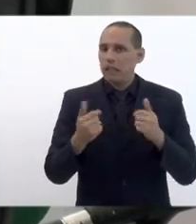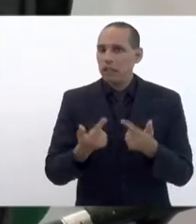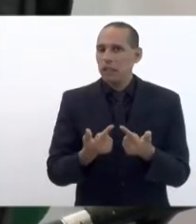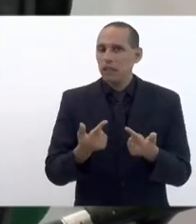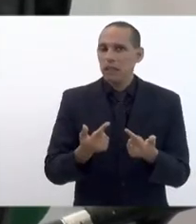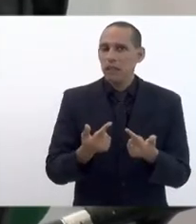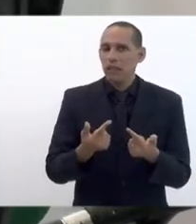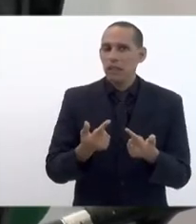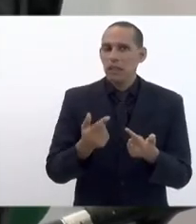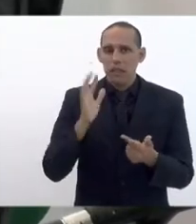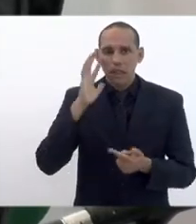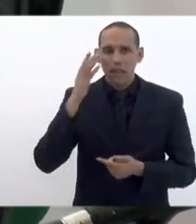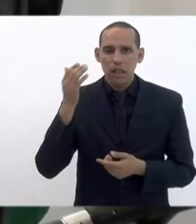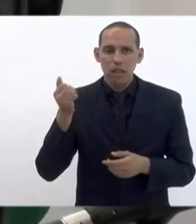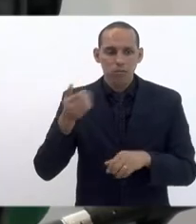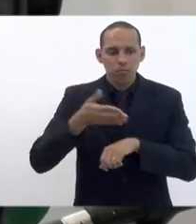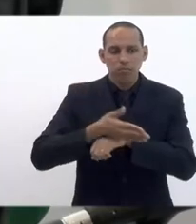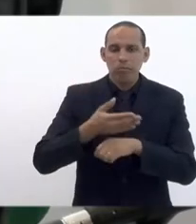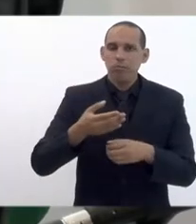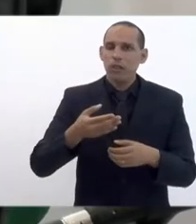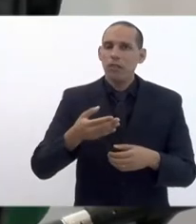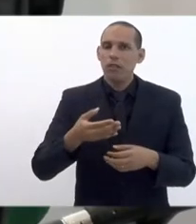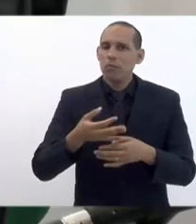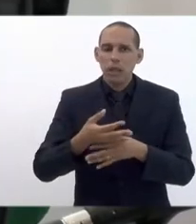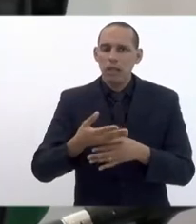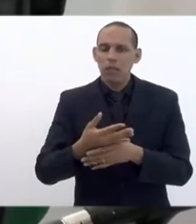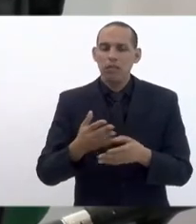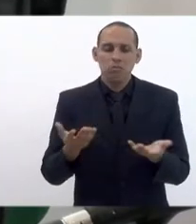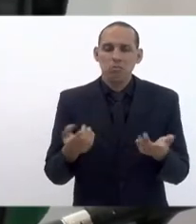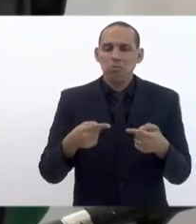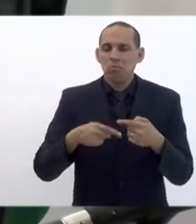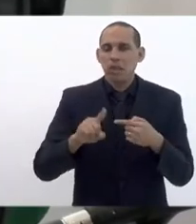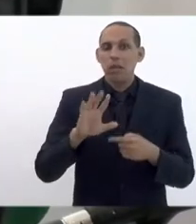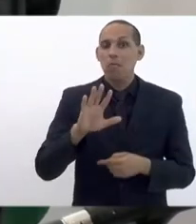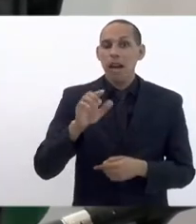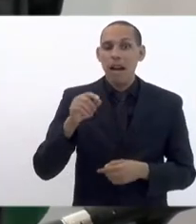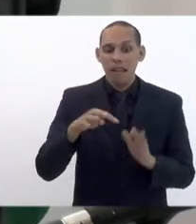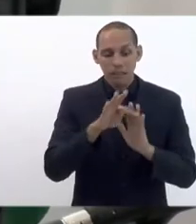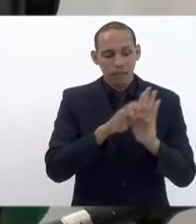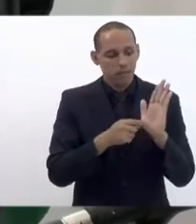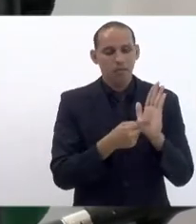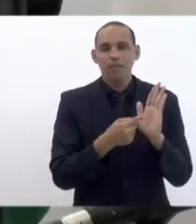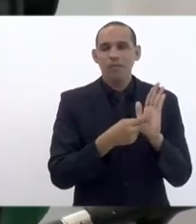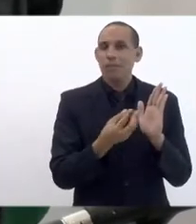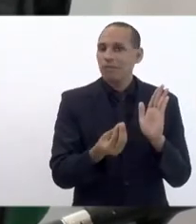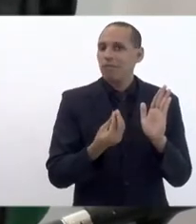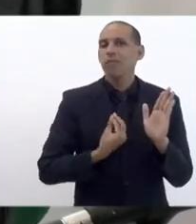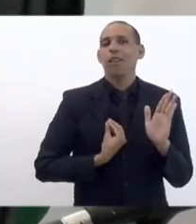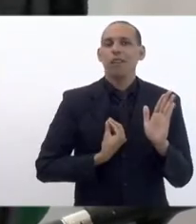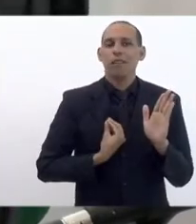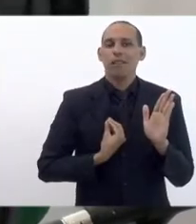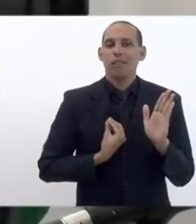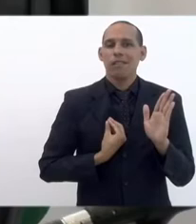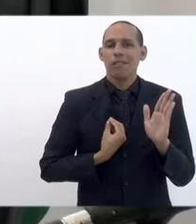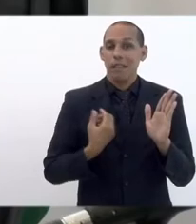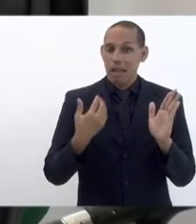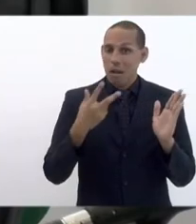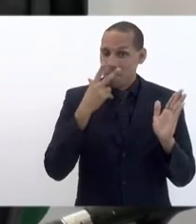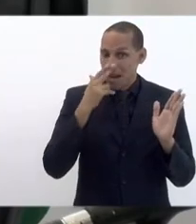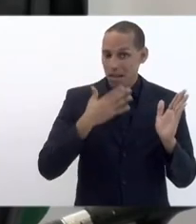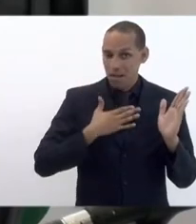à decisão municipal, não tem o menor sentido, mas, ao mesmo tempo, este texto aqui nos dá as condicionantes, quer dizer, pelo que me parece,